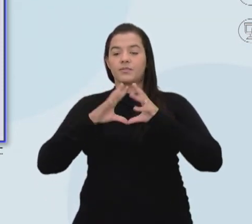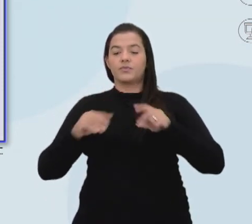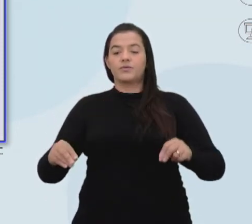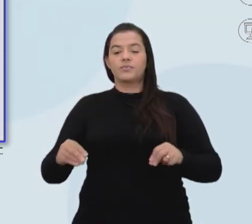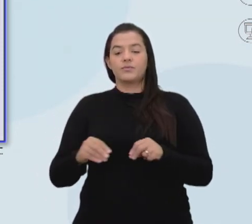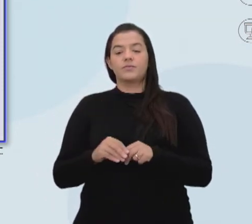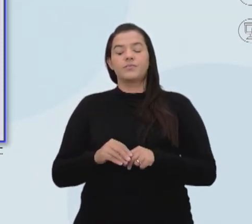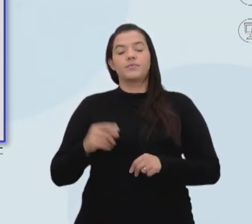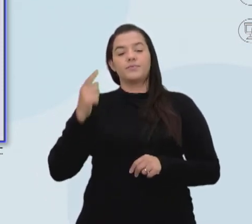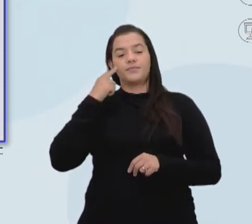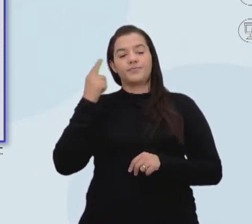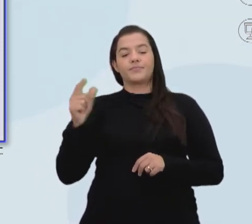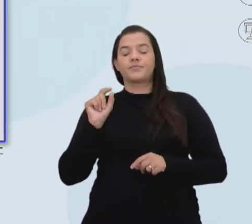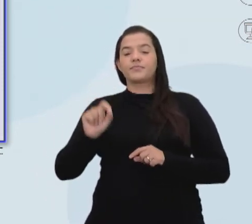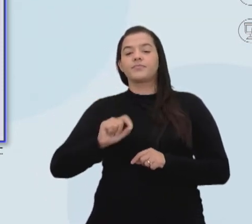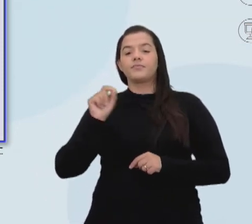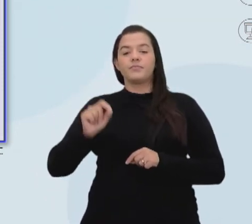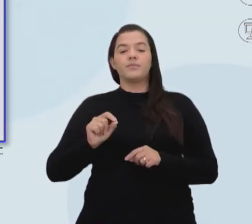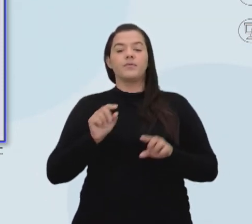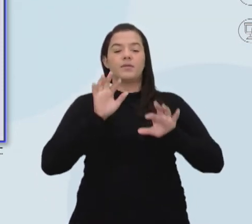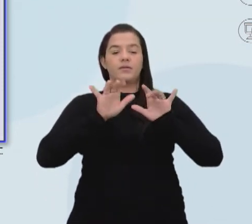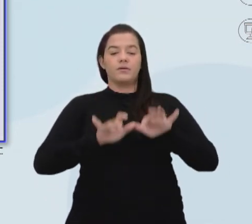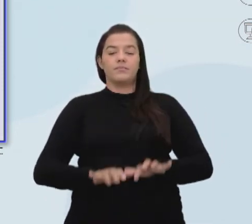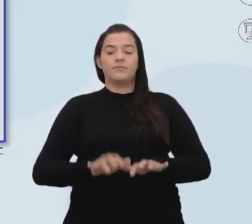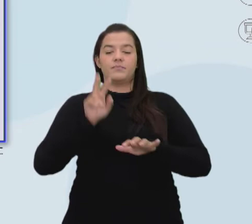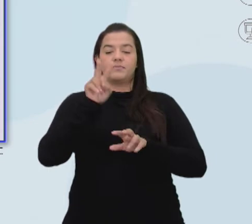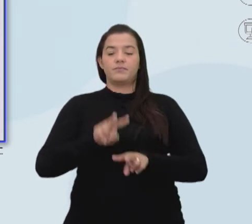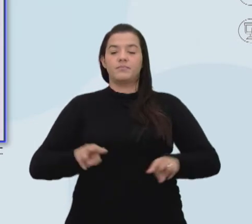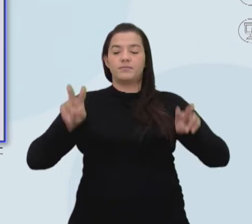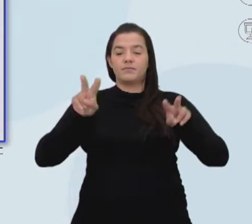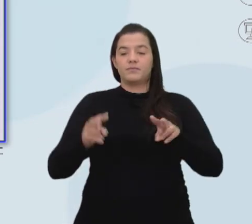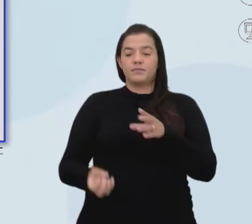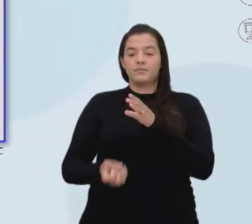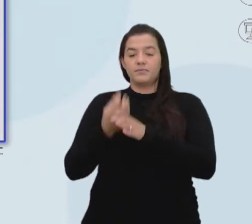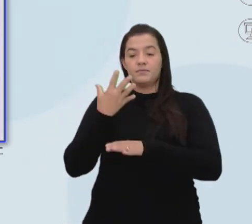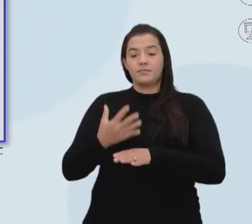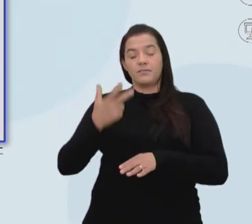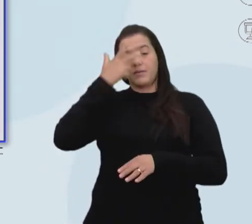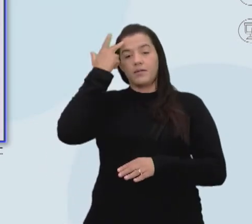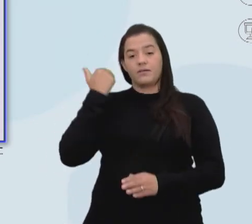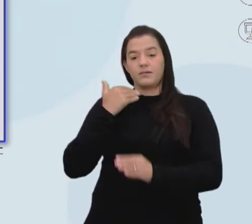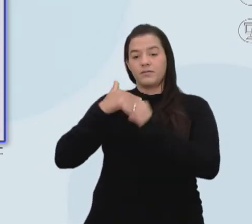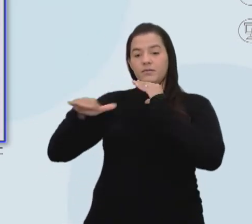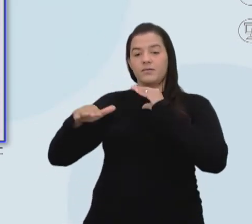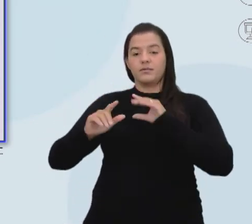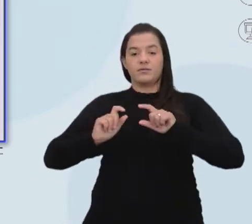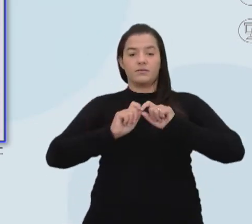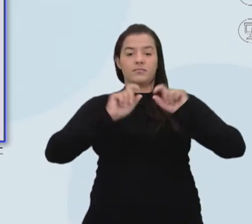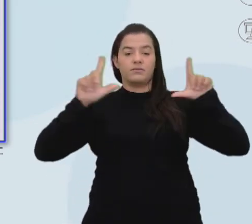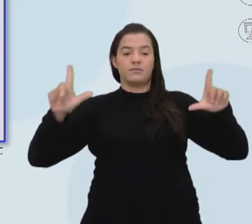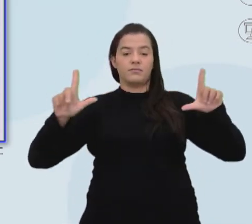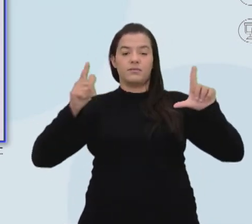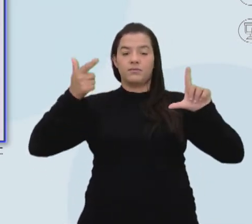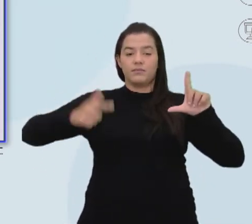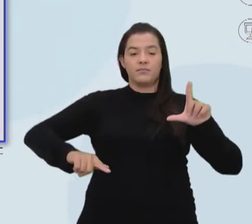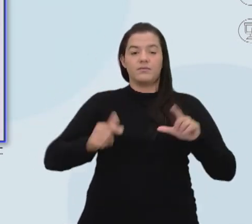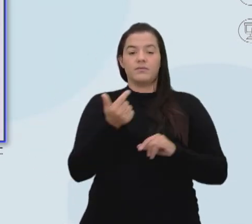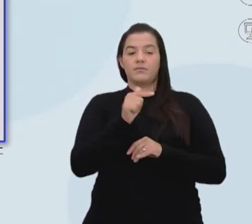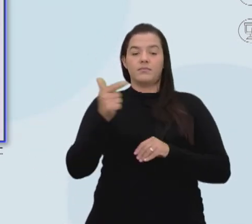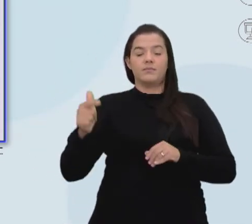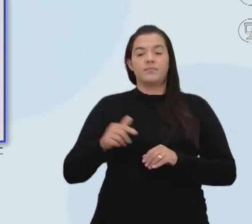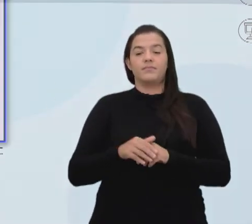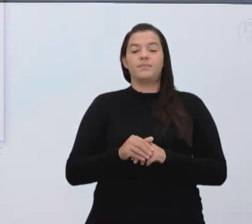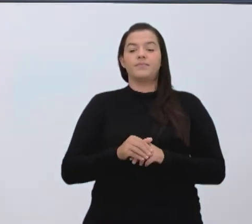está na visualização de quem? De quem está digitando e criando o formulário. Exatamente. Mas na hora que envia, não fica aparecendo esse item a mais. Não, tá? Vamos imaginar que